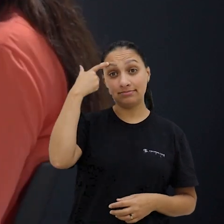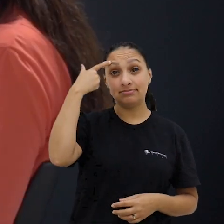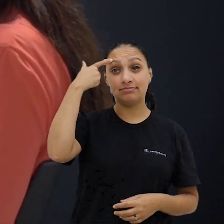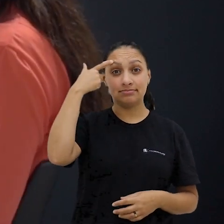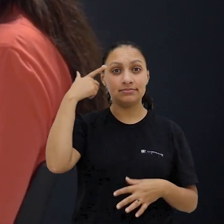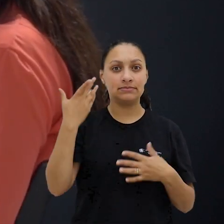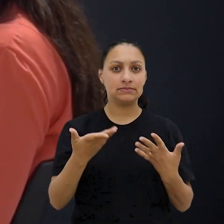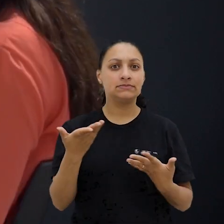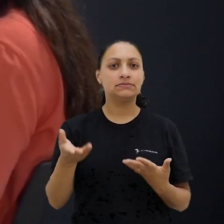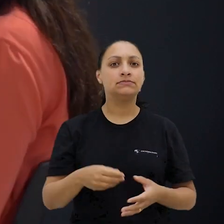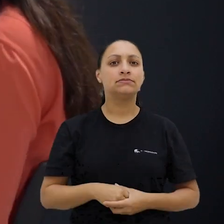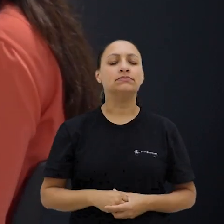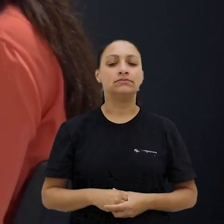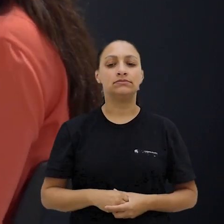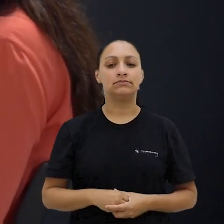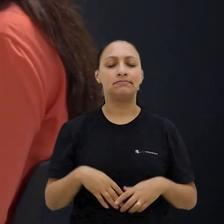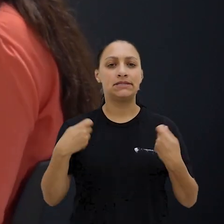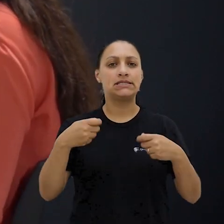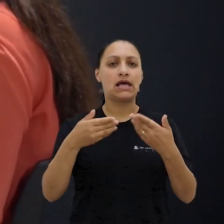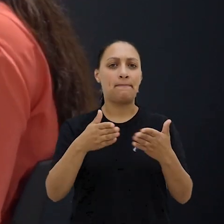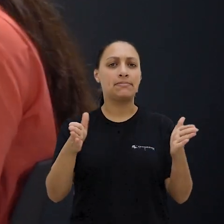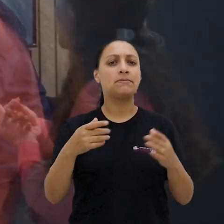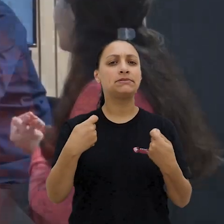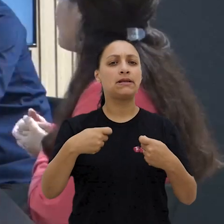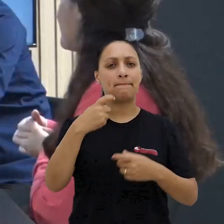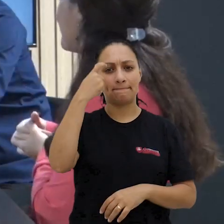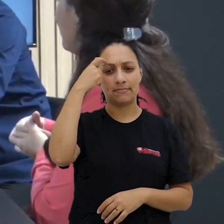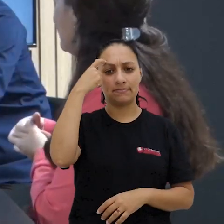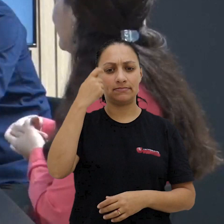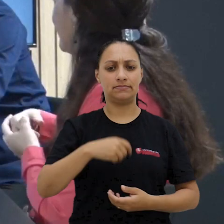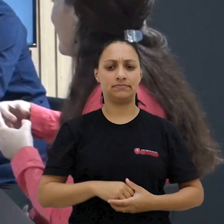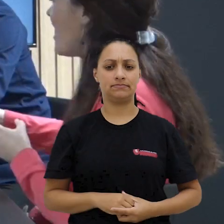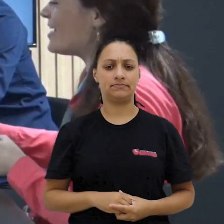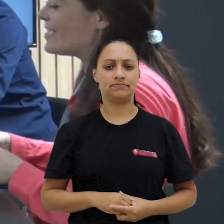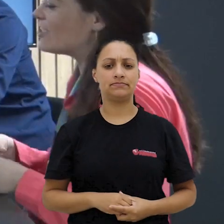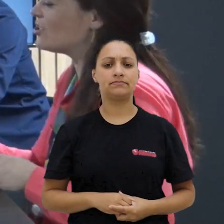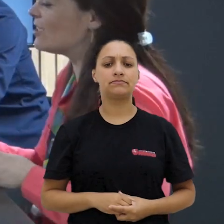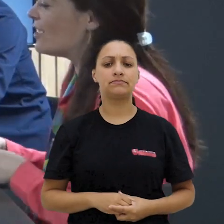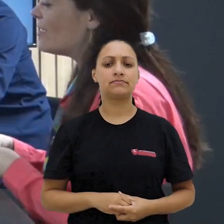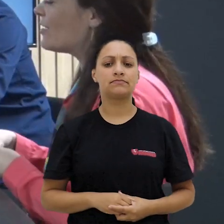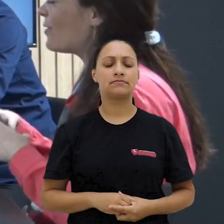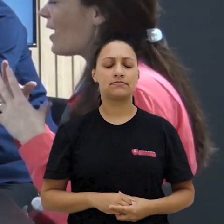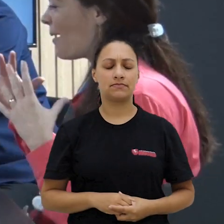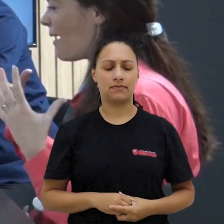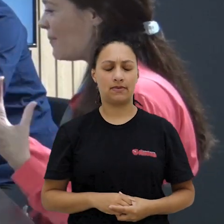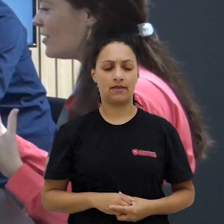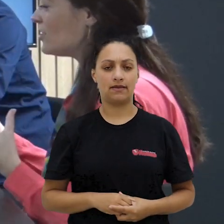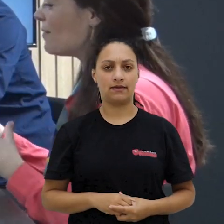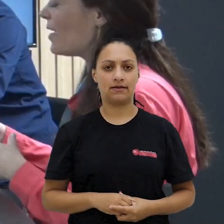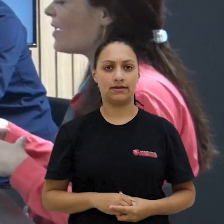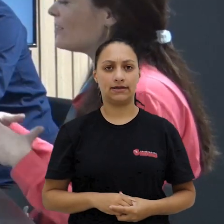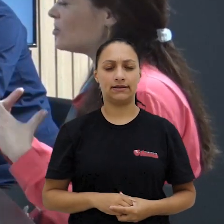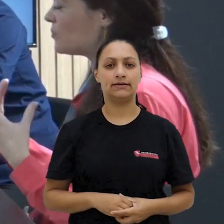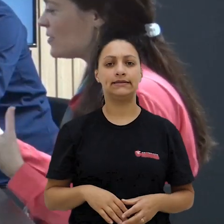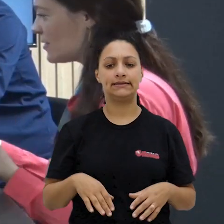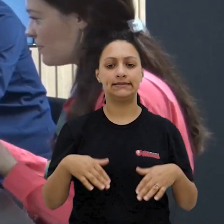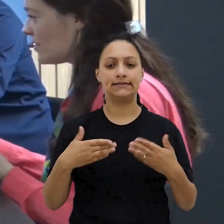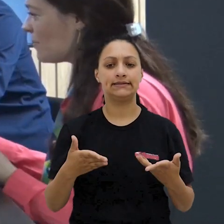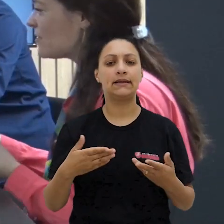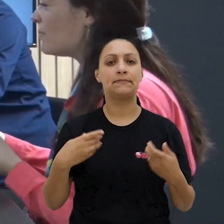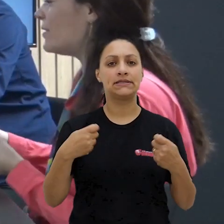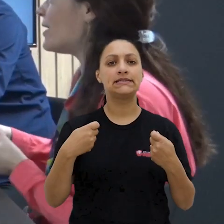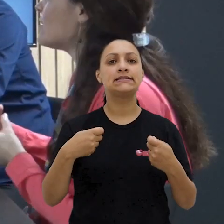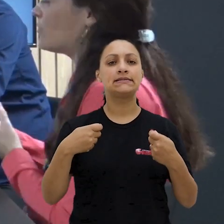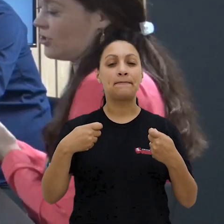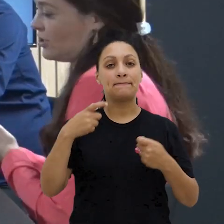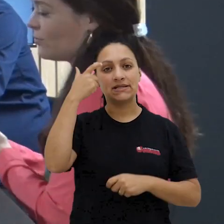né? Talvez porque, né? Tem que abrir, tem que pensar. Sim. E pensar na adaptação. Né? E aí a gente... Então, a mente está aberta, a gente